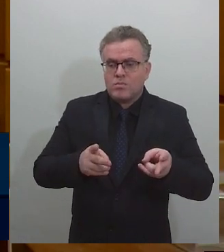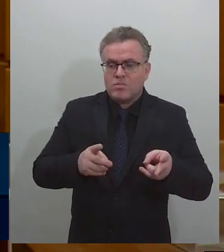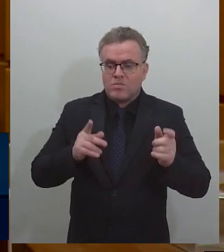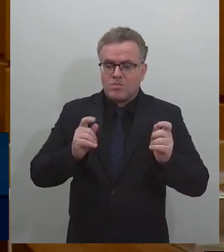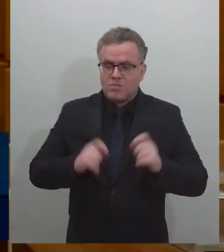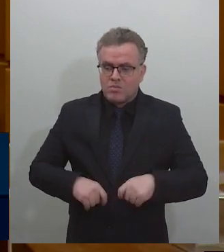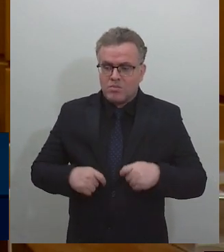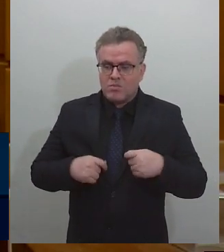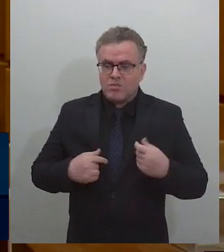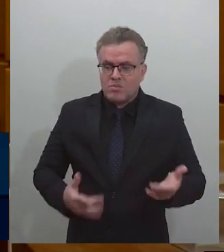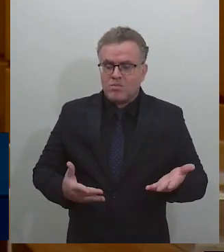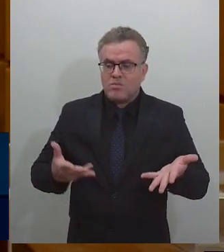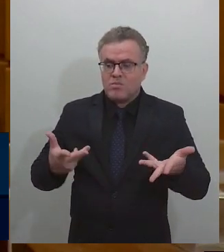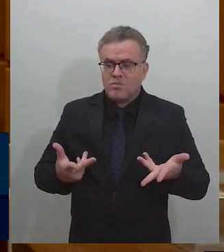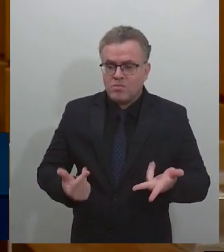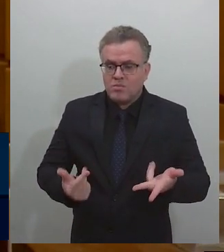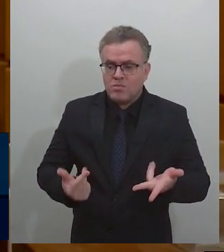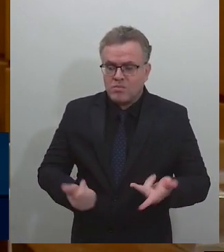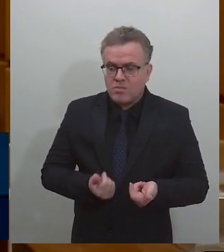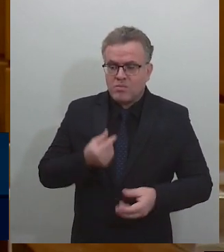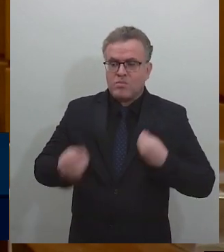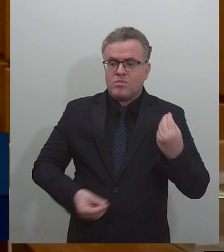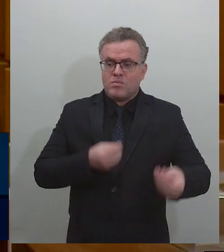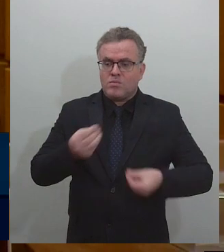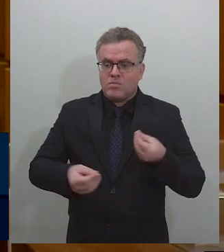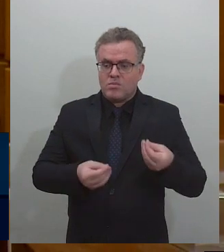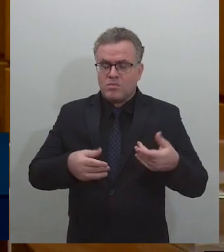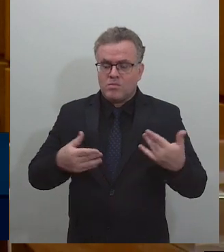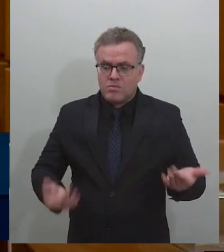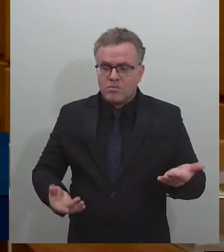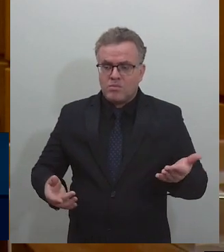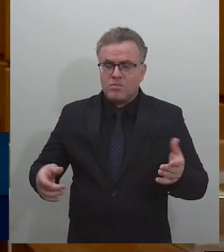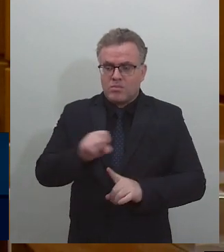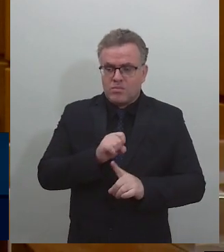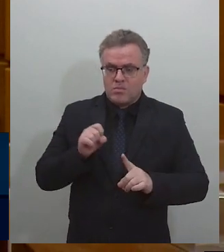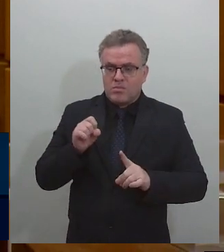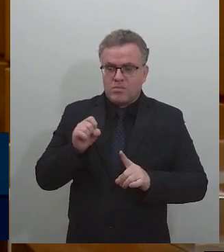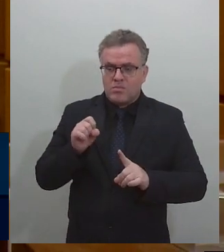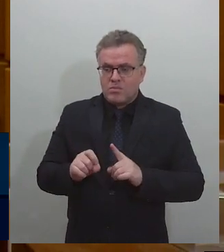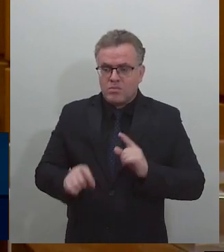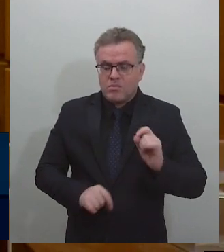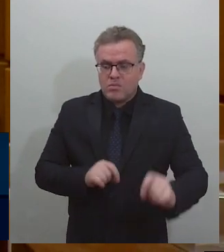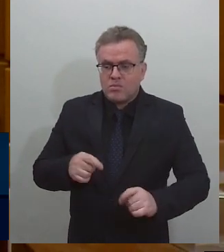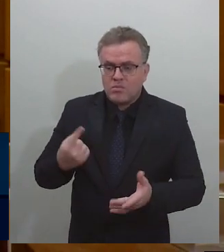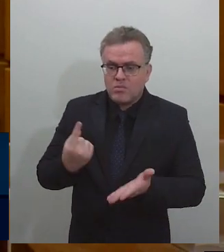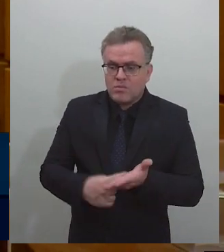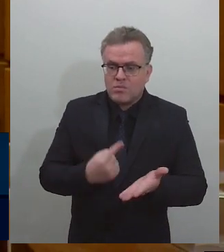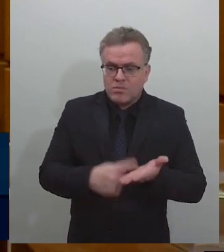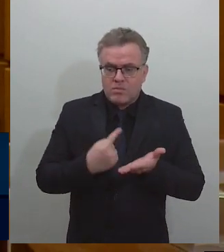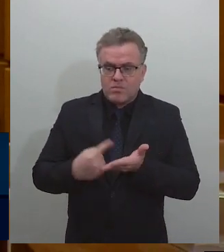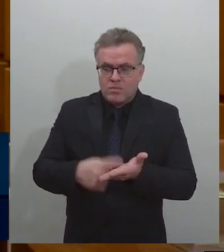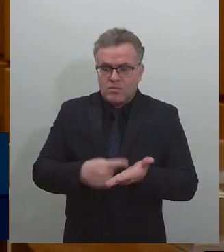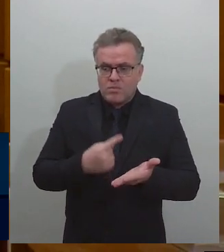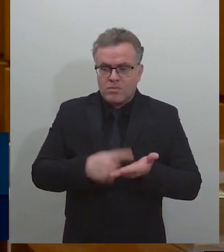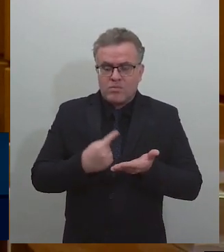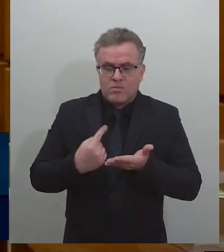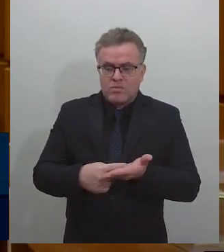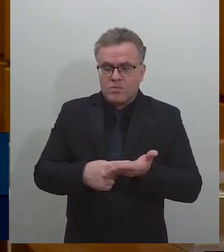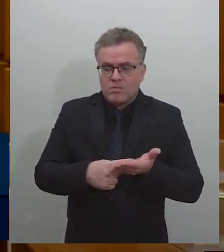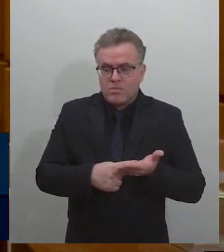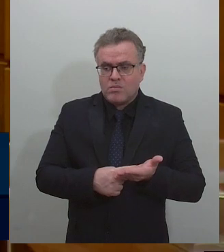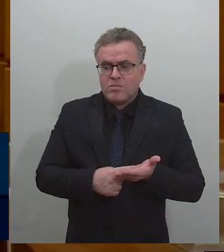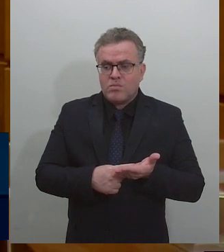também é importante, como sociedade, deixarmos de romantizar a amamentação como um ato exclusivo de amor,